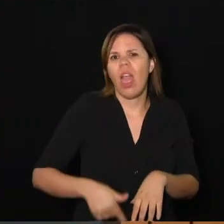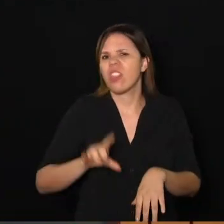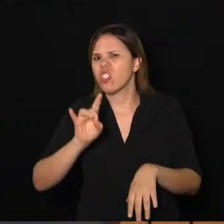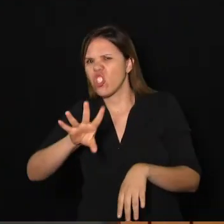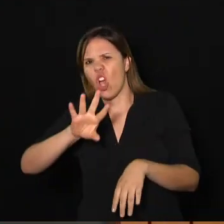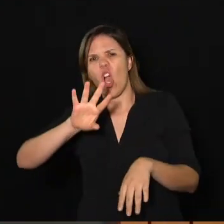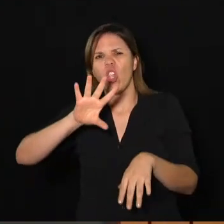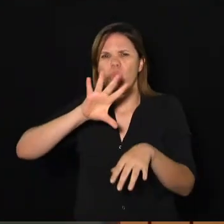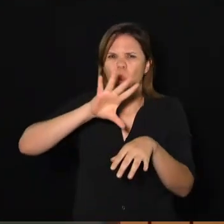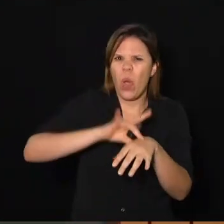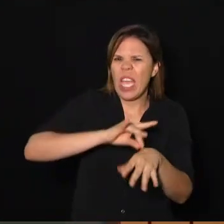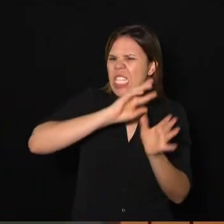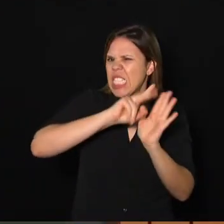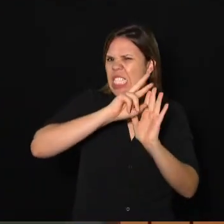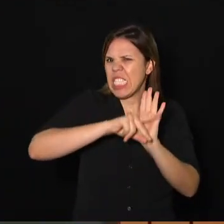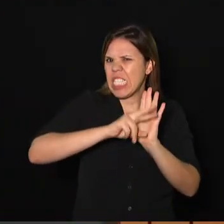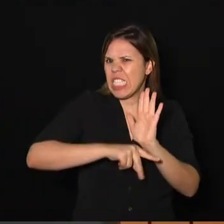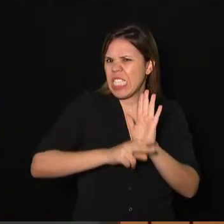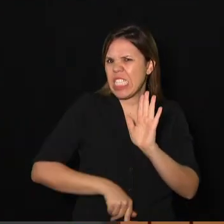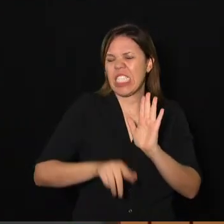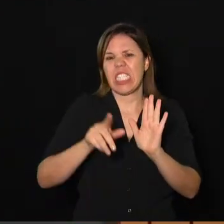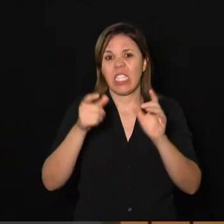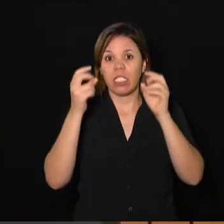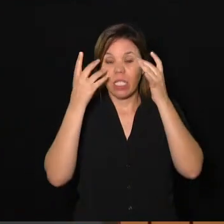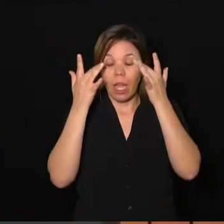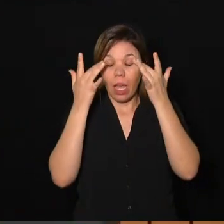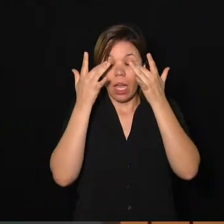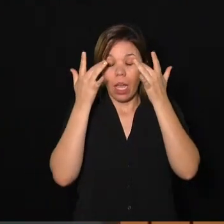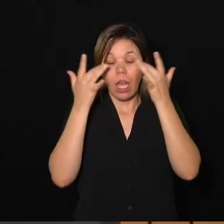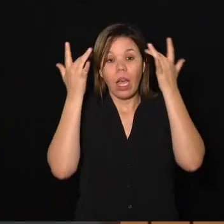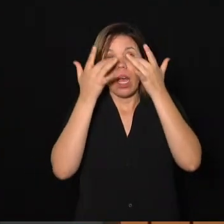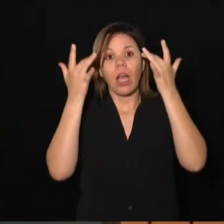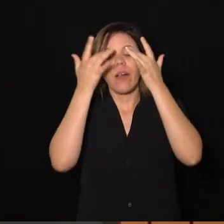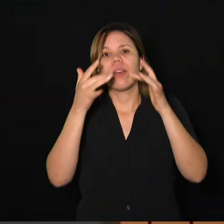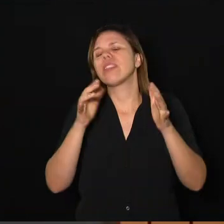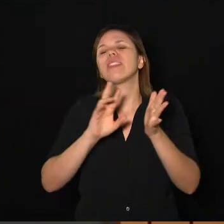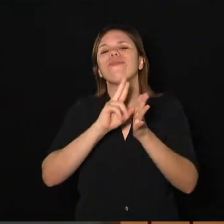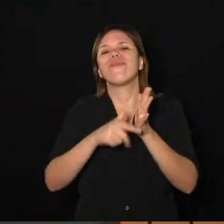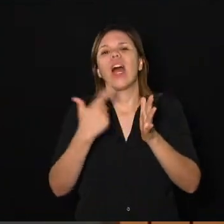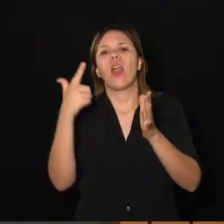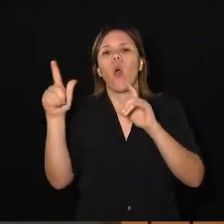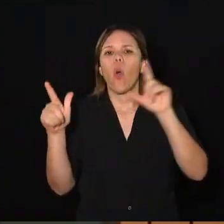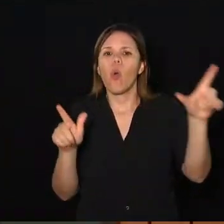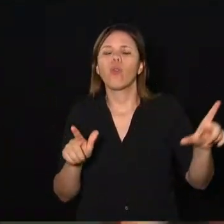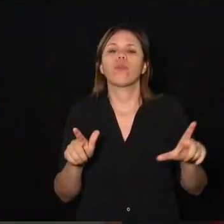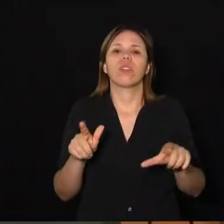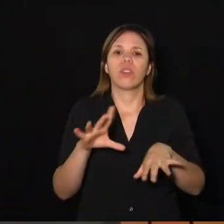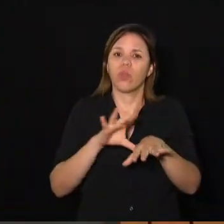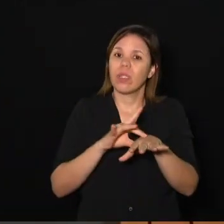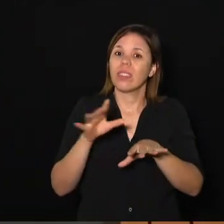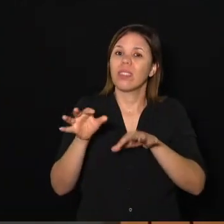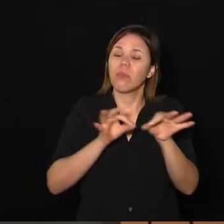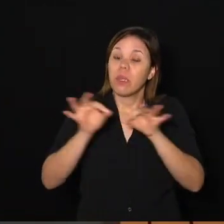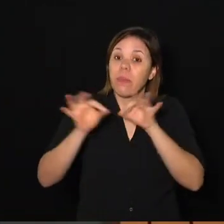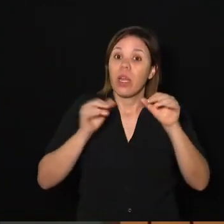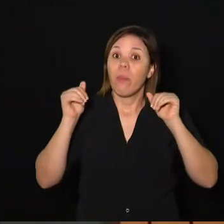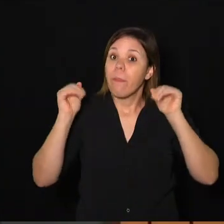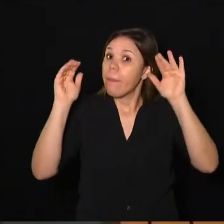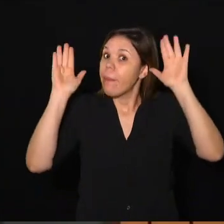hipermetropia e astigmatismo que são doenças perante o CID a gente está falando de outras doenças que a gente se preparou muito mais